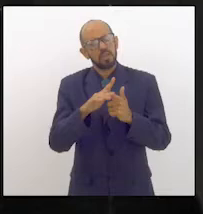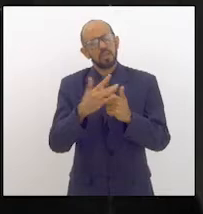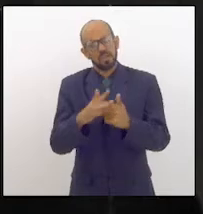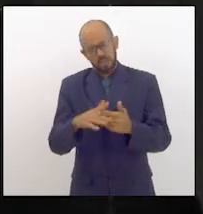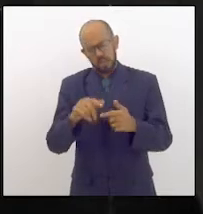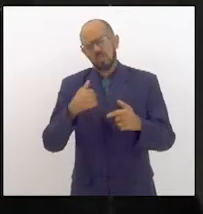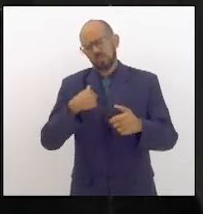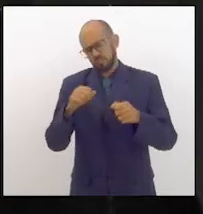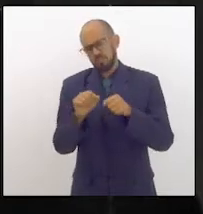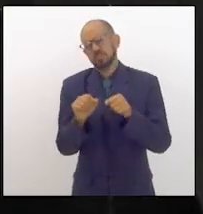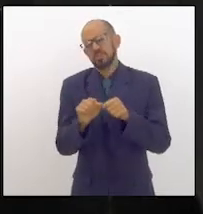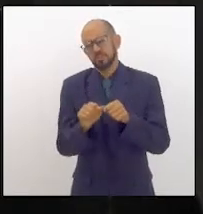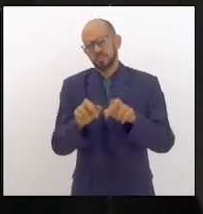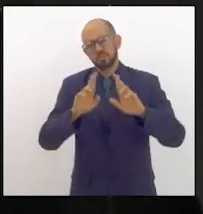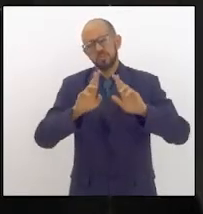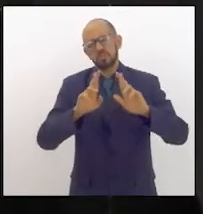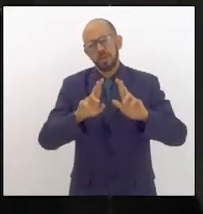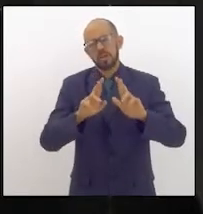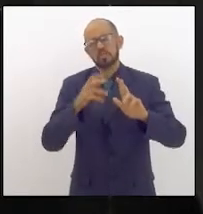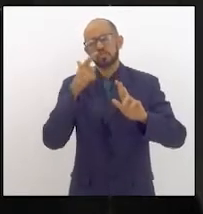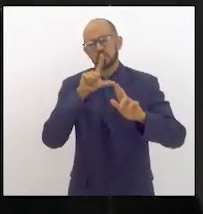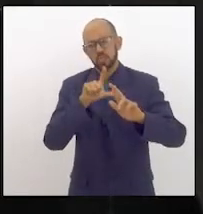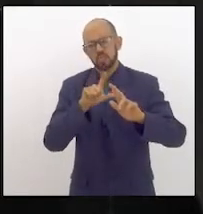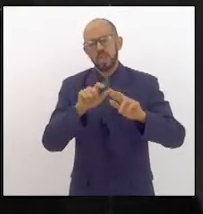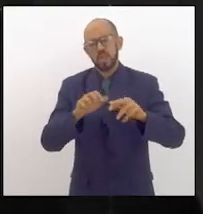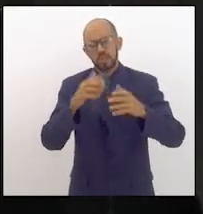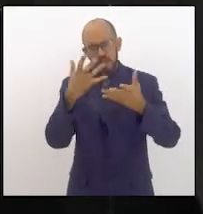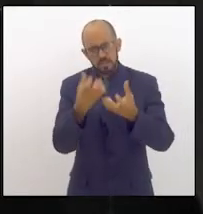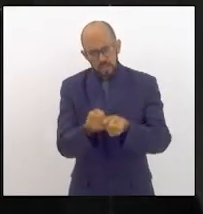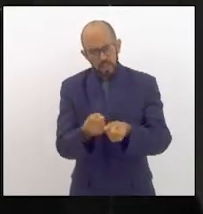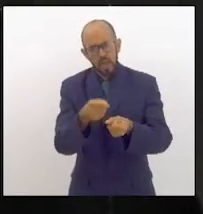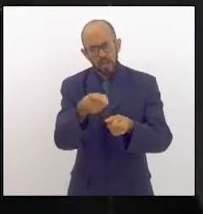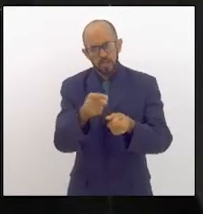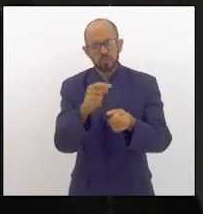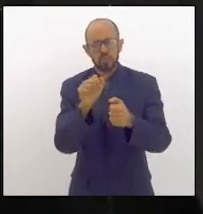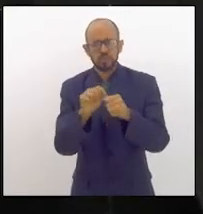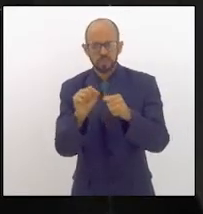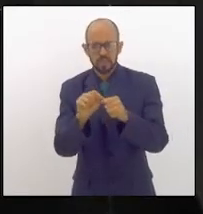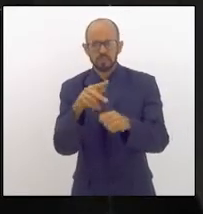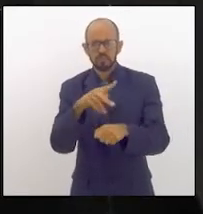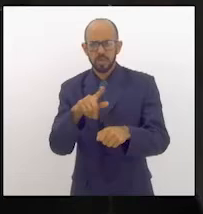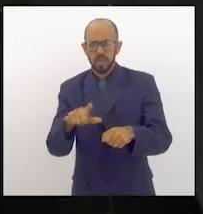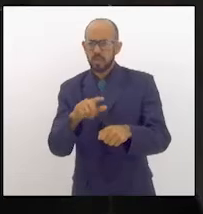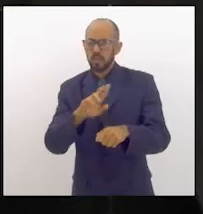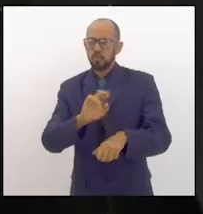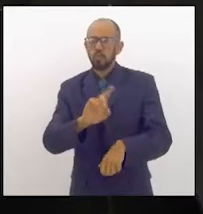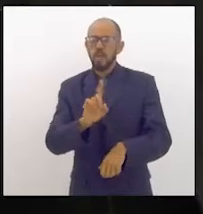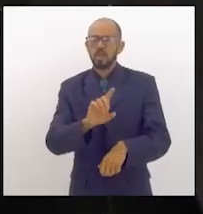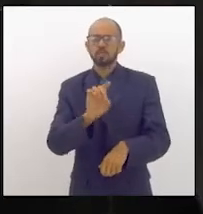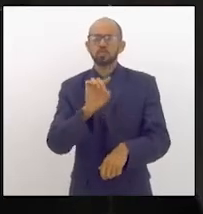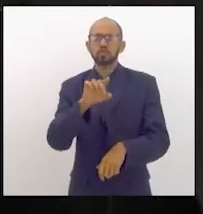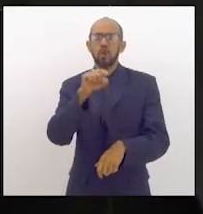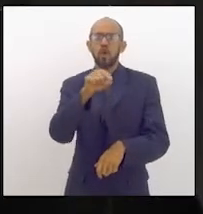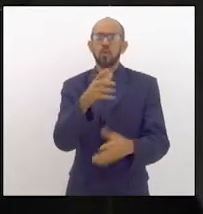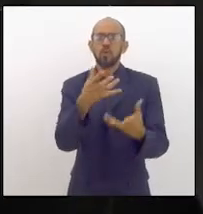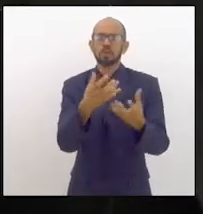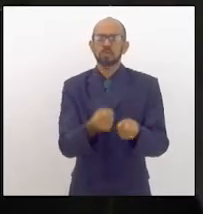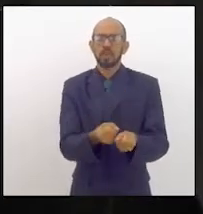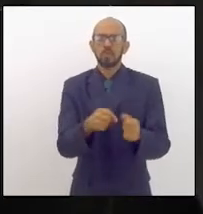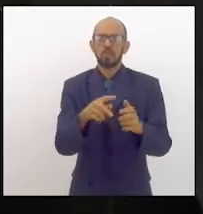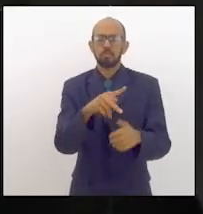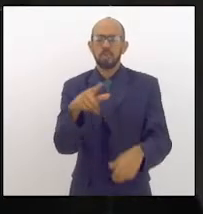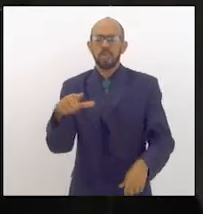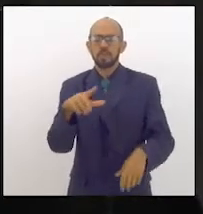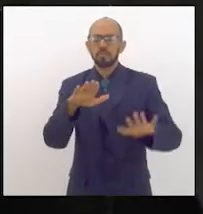emendas espero que a gente possa criá-las cotejá-las reembolsar esse projeto vai ser inclusive não apenas um dos o projeto mas o